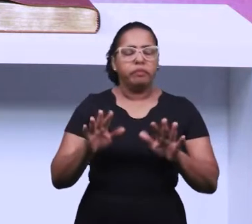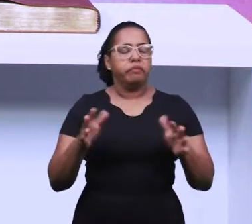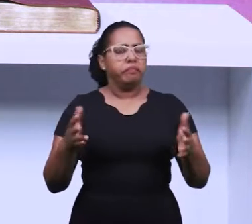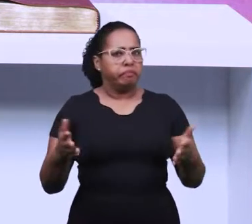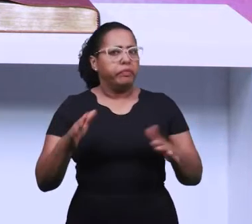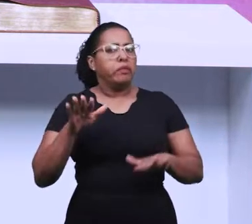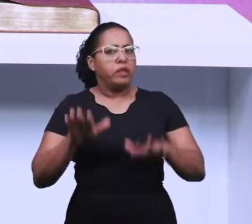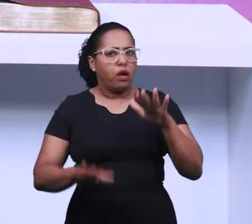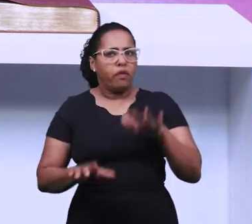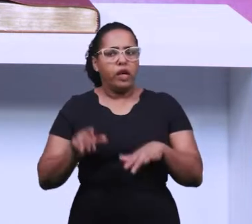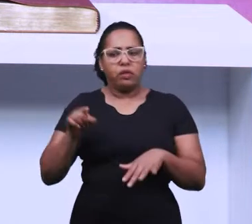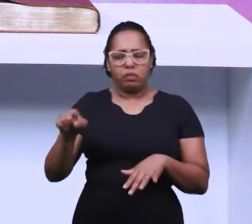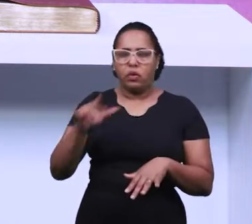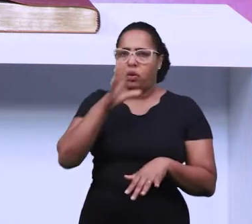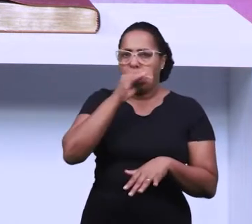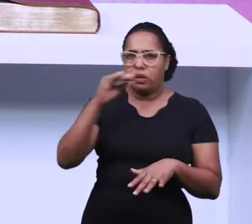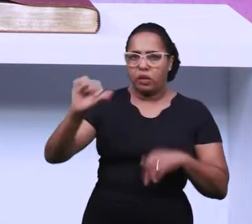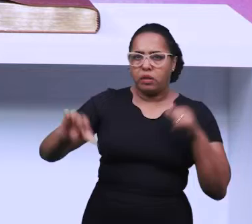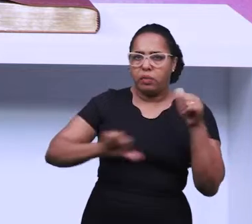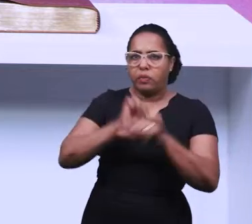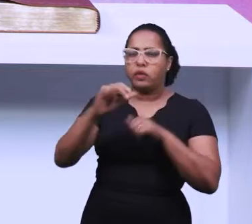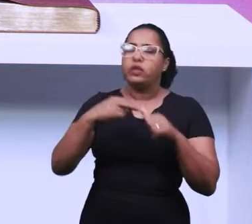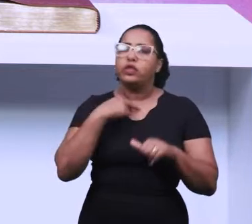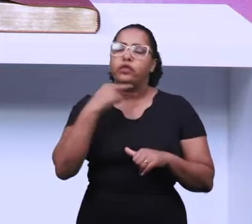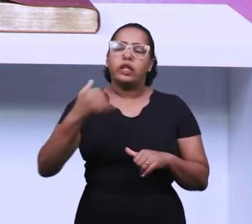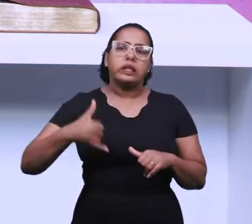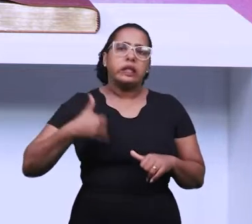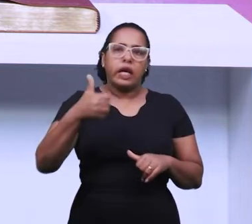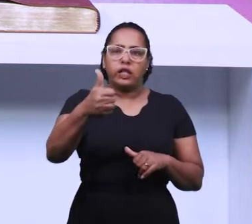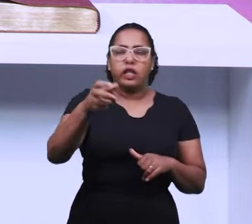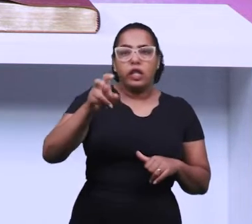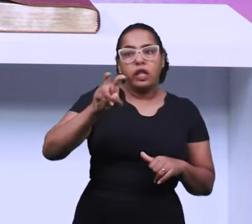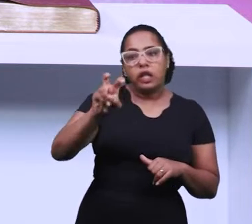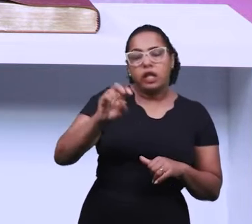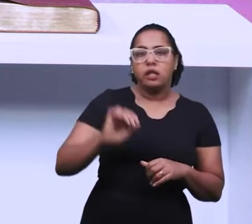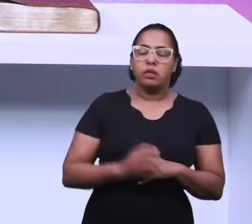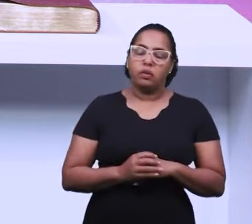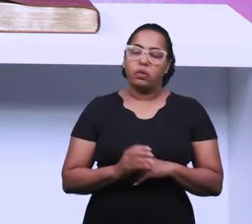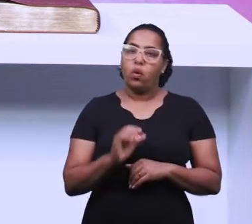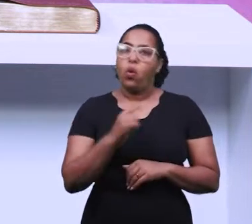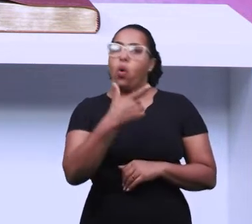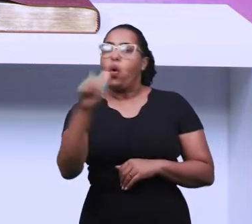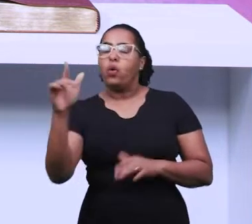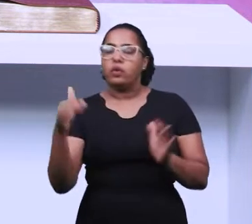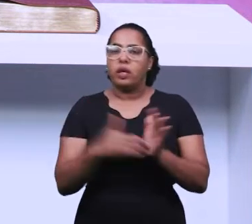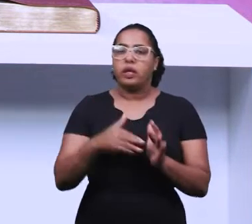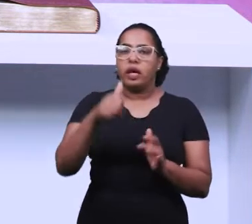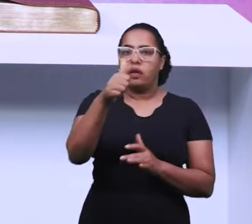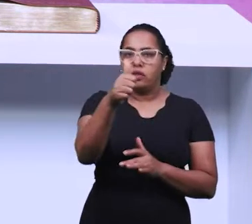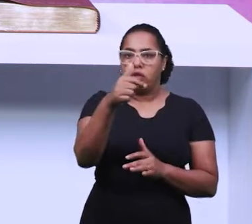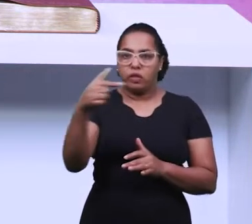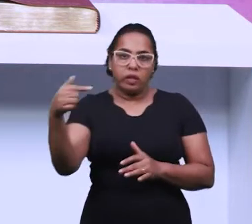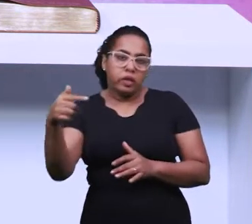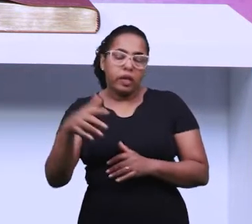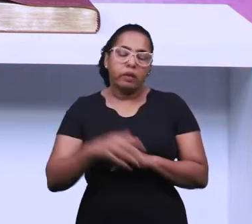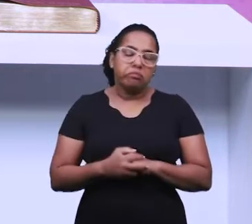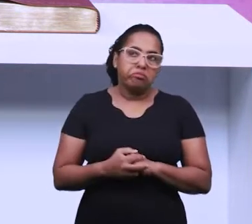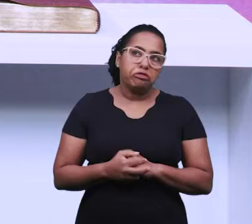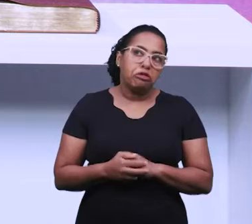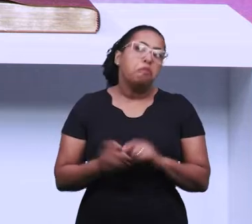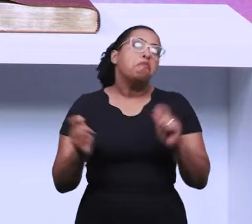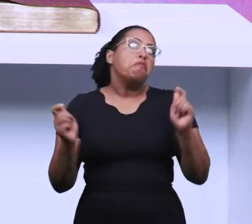pode ir na muda vocal até os seus 15 anos, outro pode ir até os seus 17 anos,